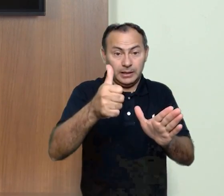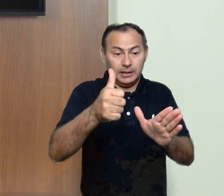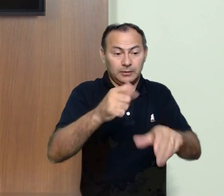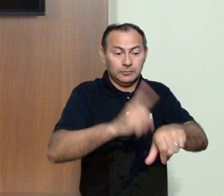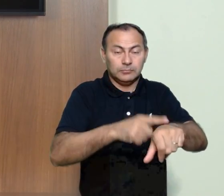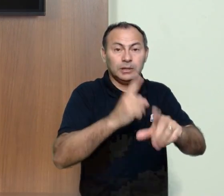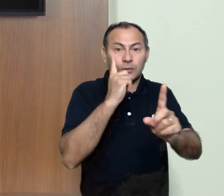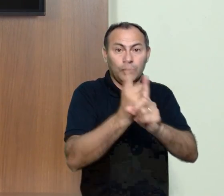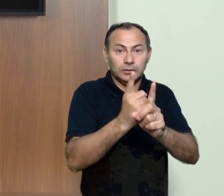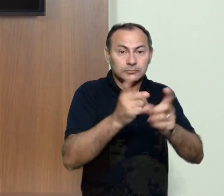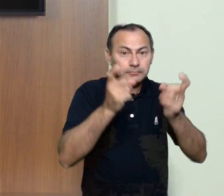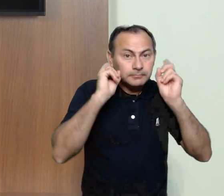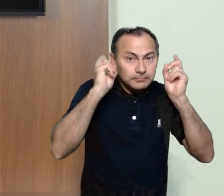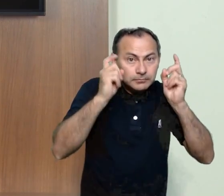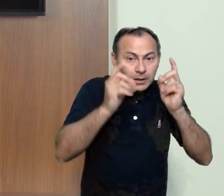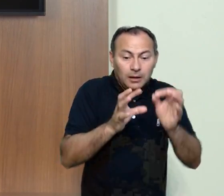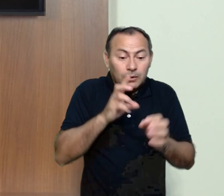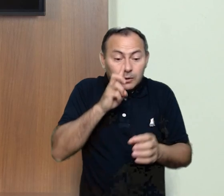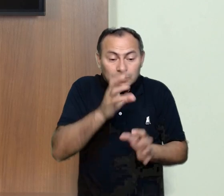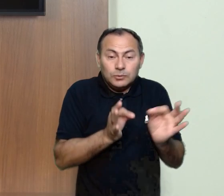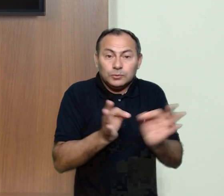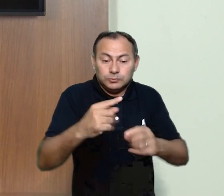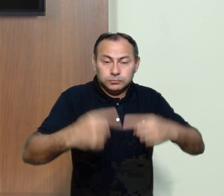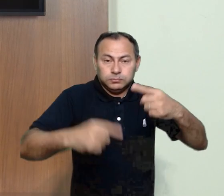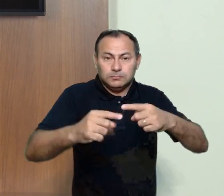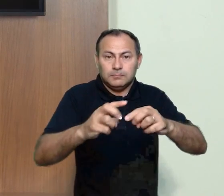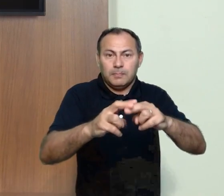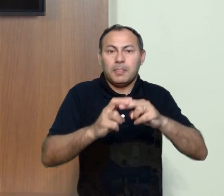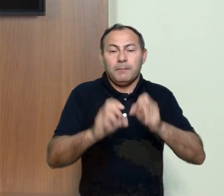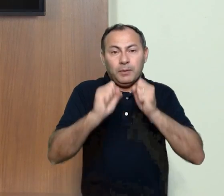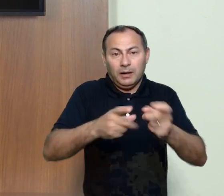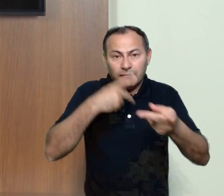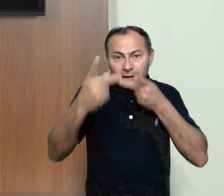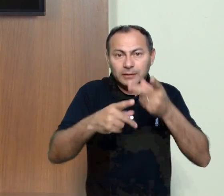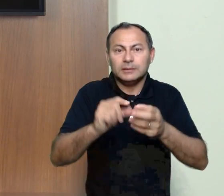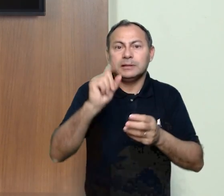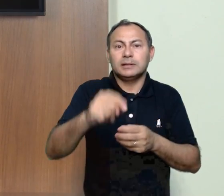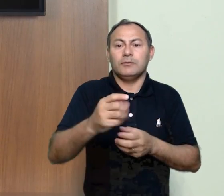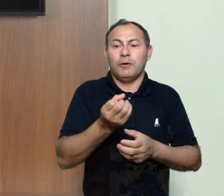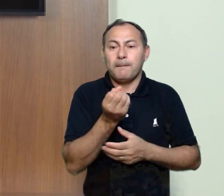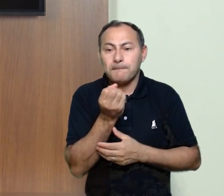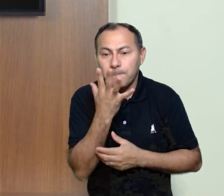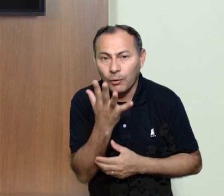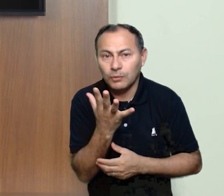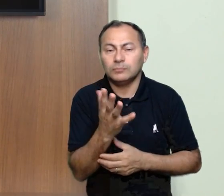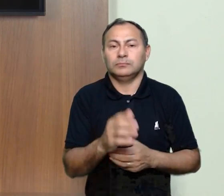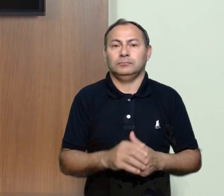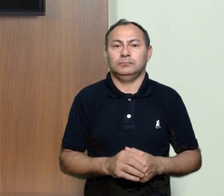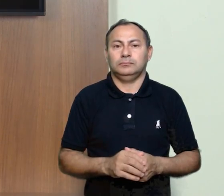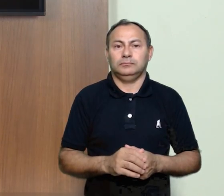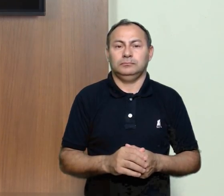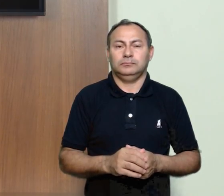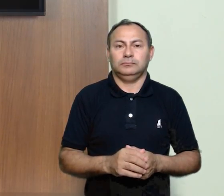sessão foi um período de aquecimento, poderíamos dizer, que serviu